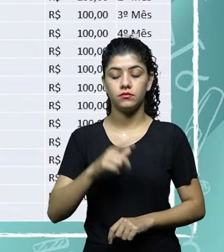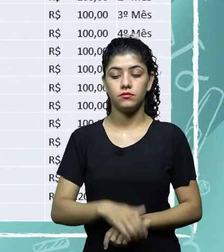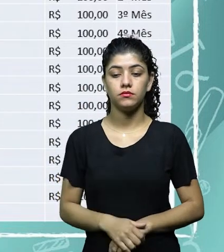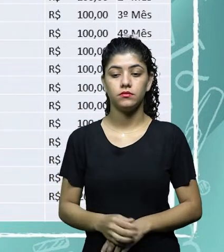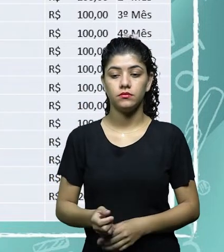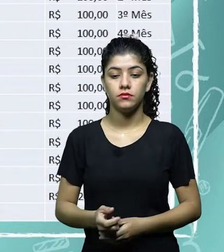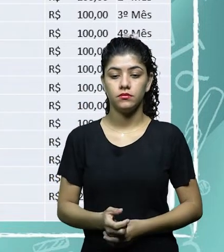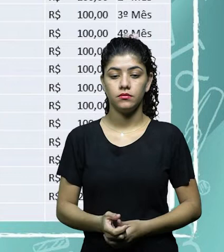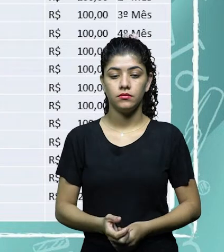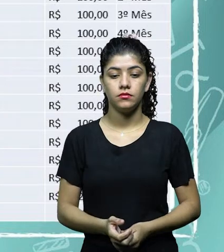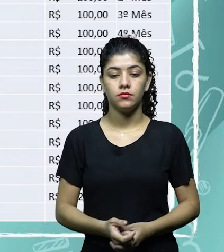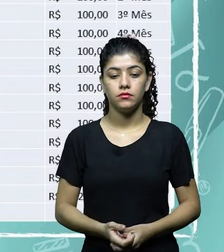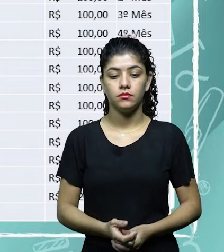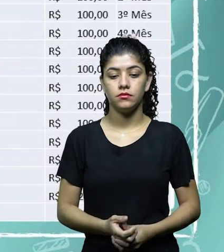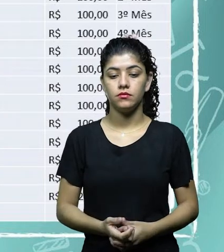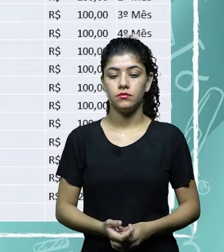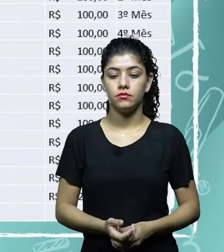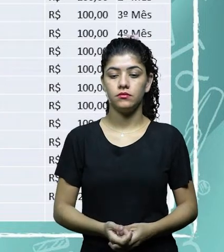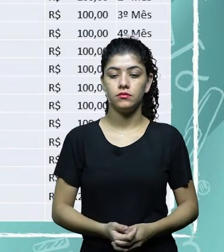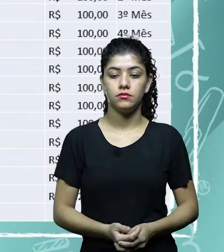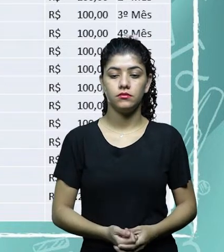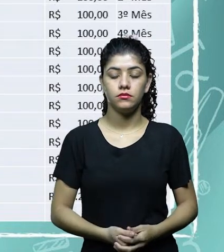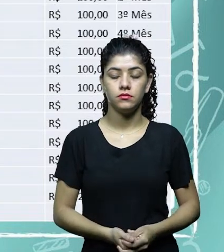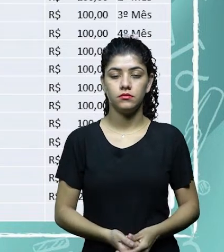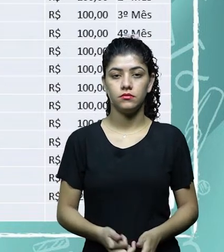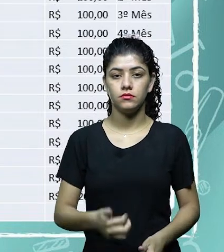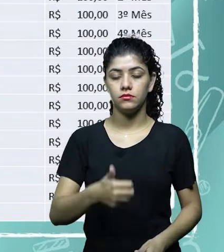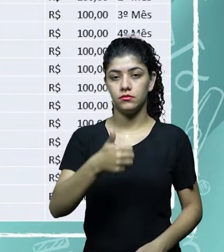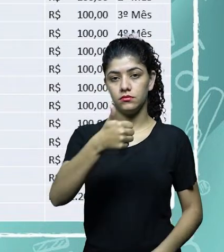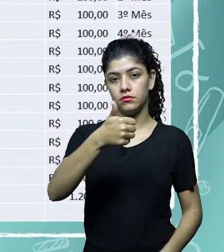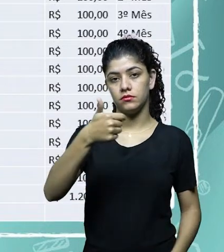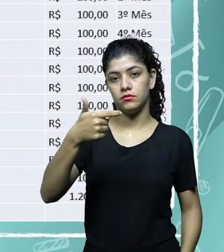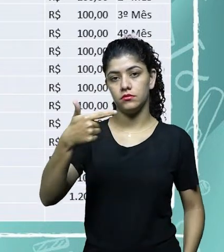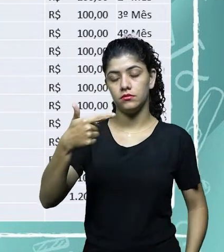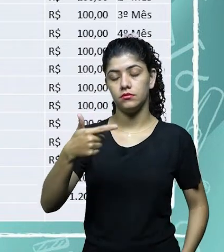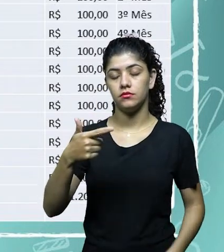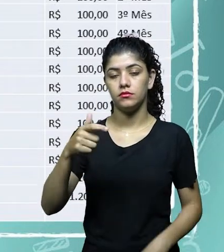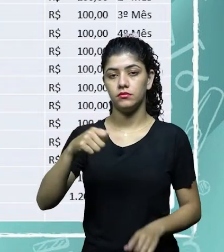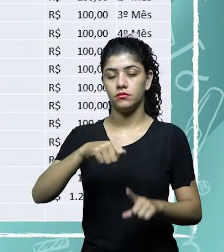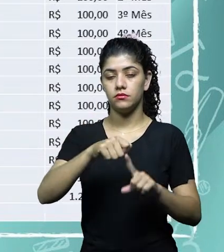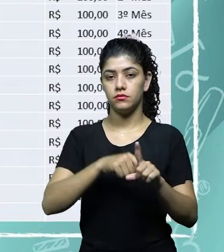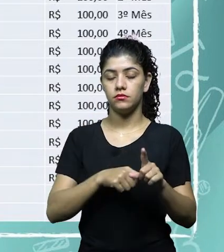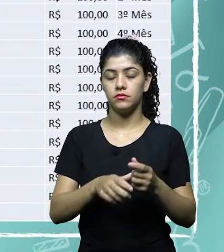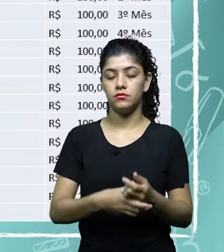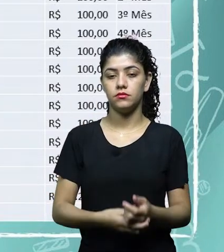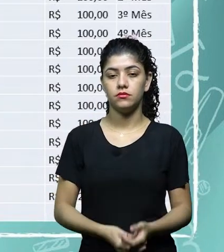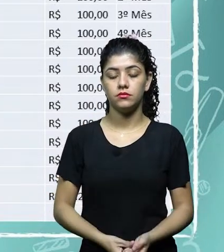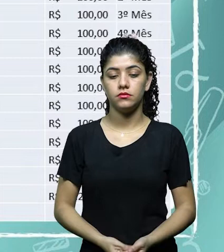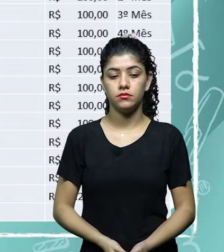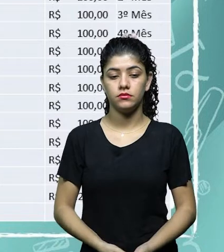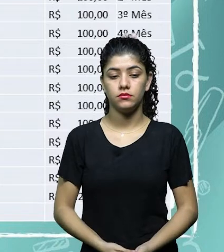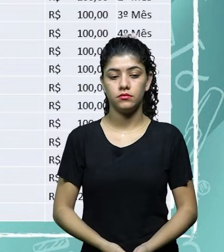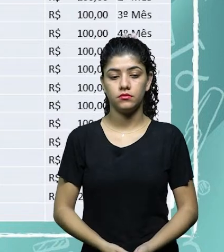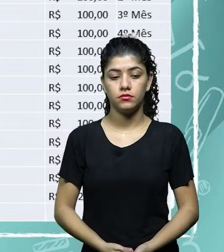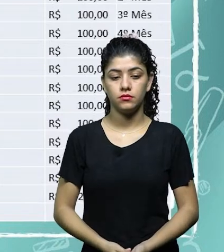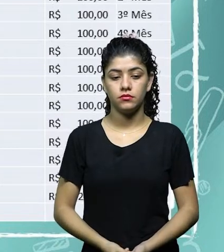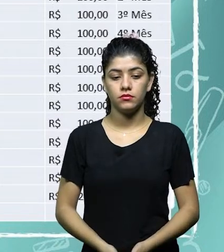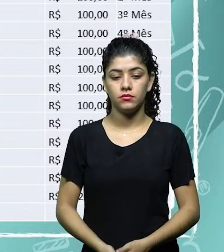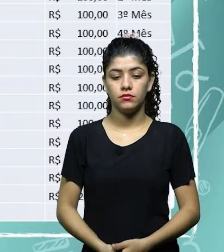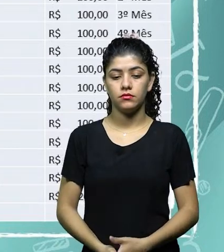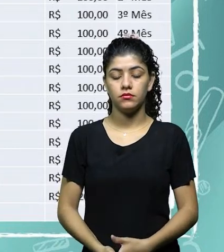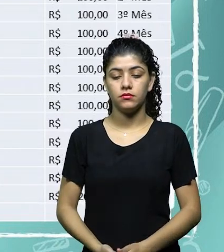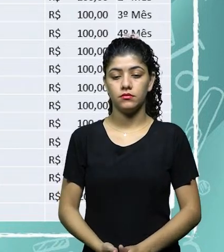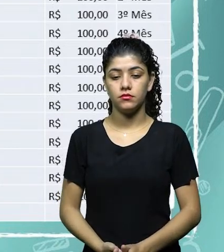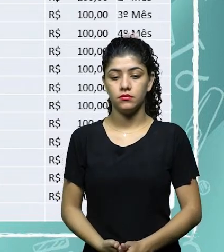aqui nós temos os lançamentos contábeis, né, de 12 meses, já com os juros incluídos. Então olha só,